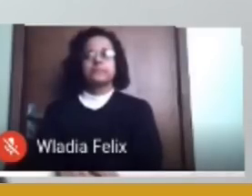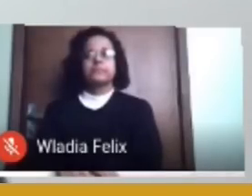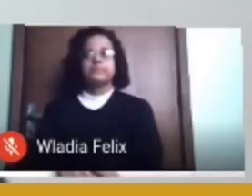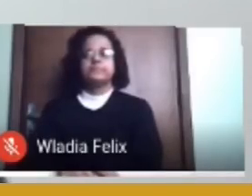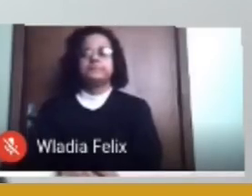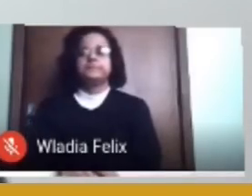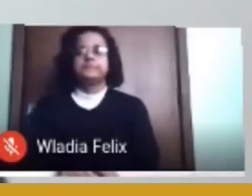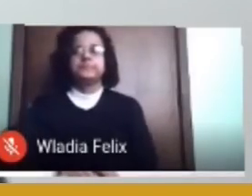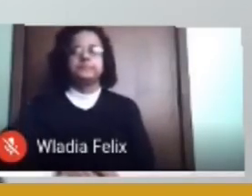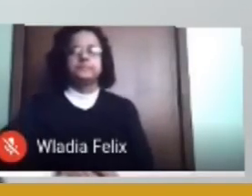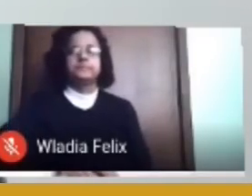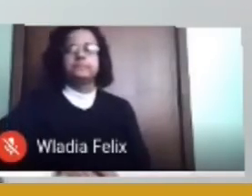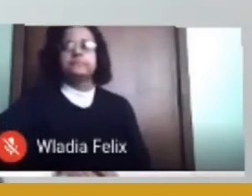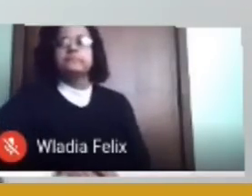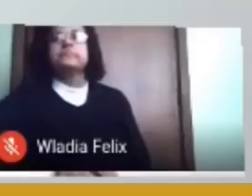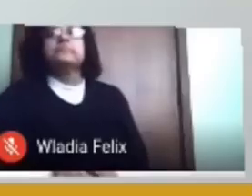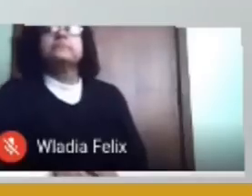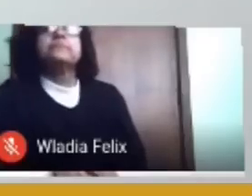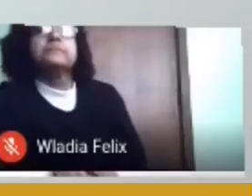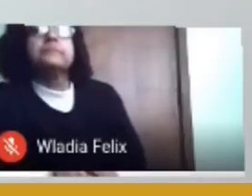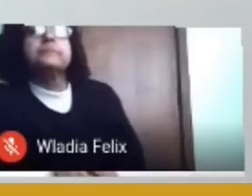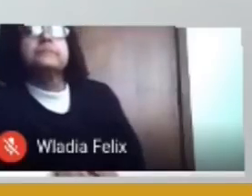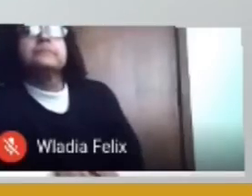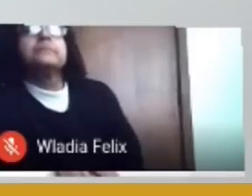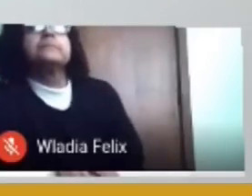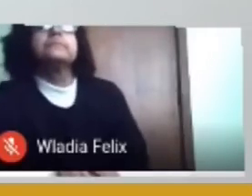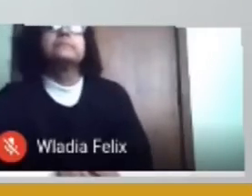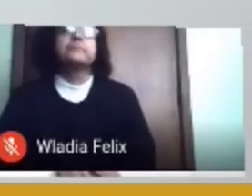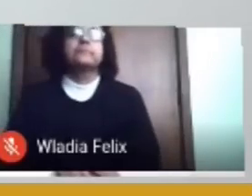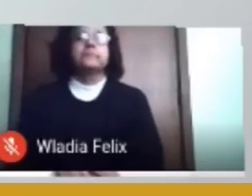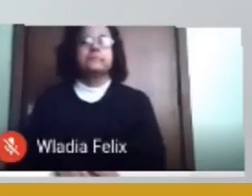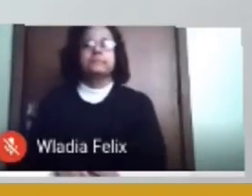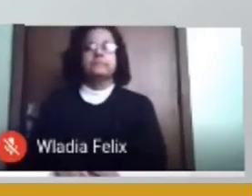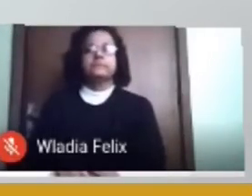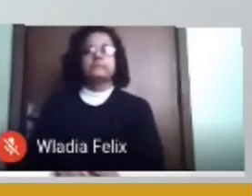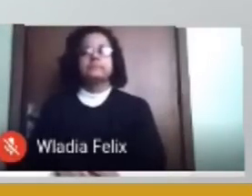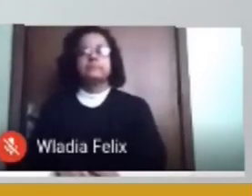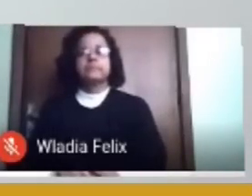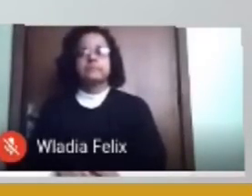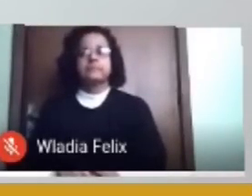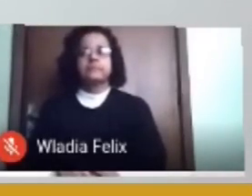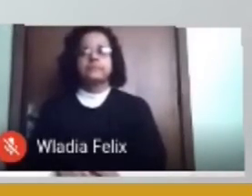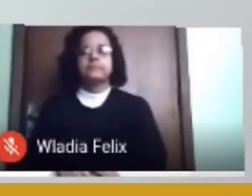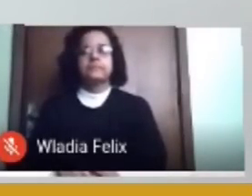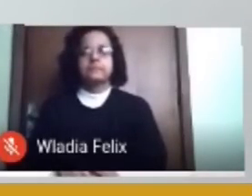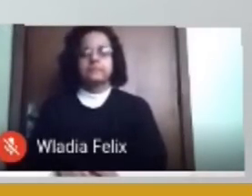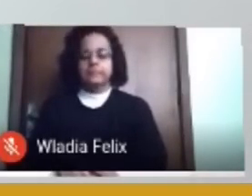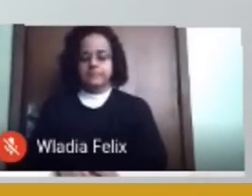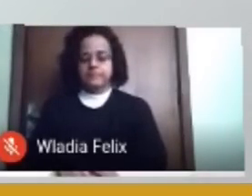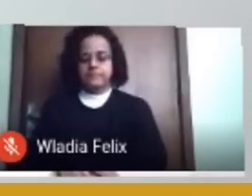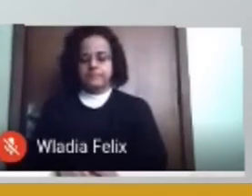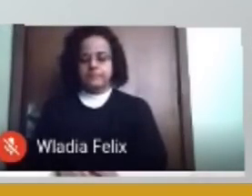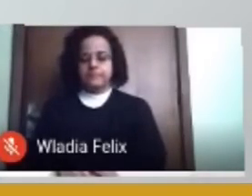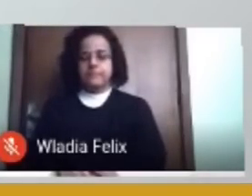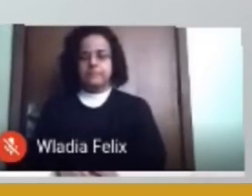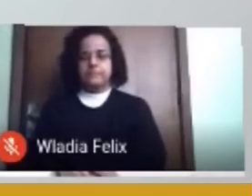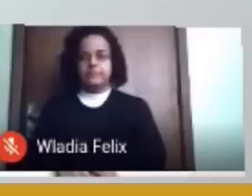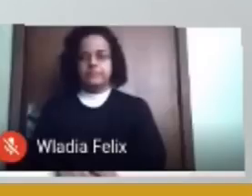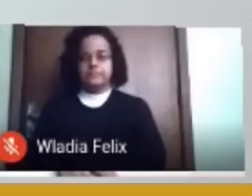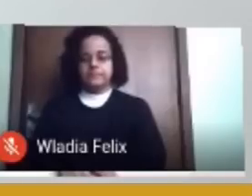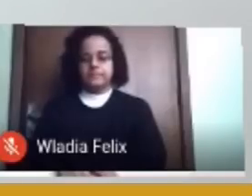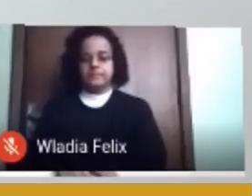da pandemia, não é na pandemia que esse problema vai se resolver por meio da violência. Né? Então, eu acho assim, um